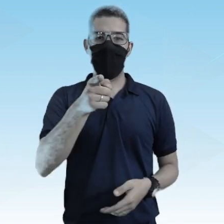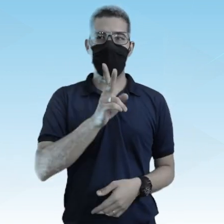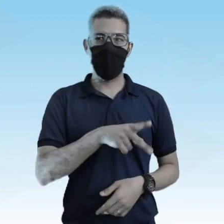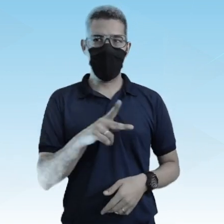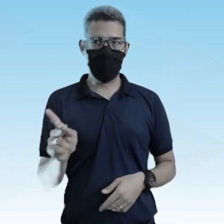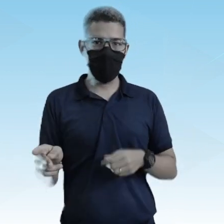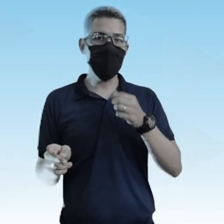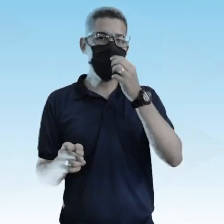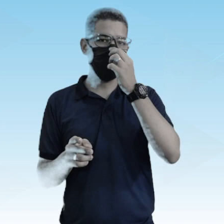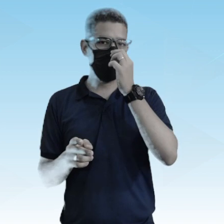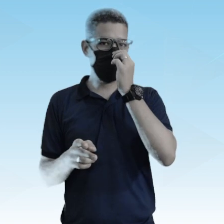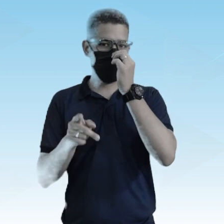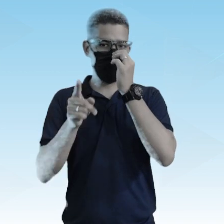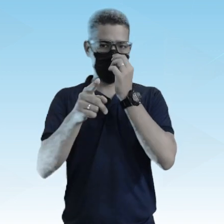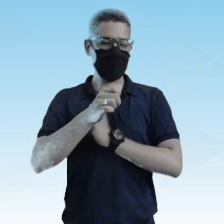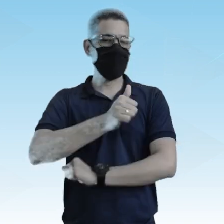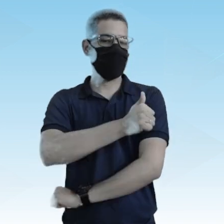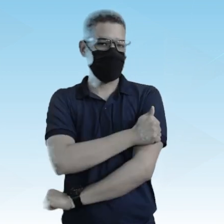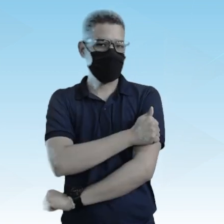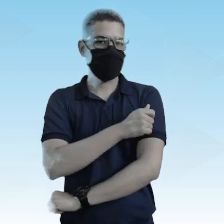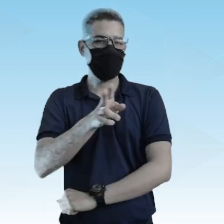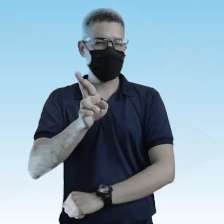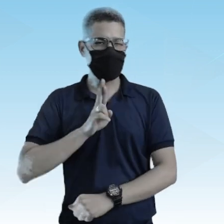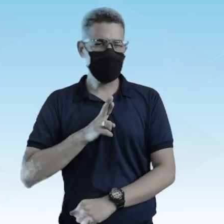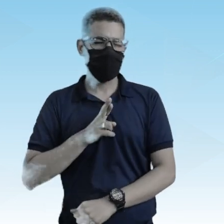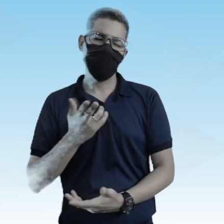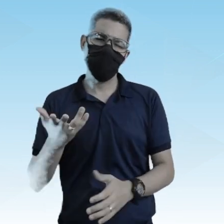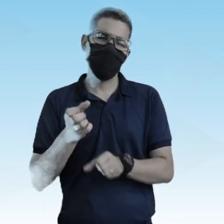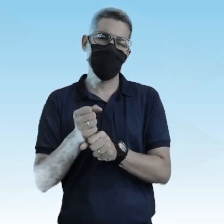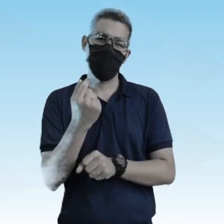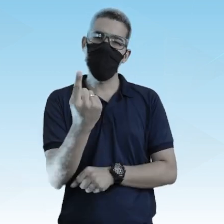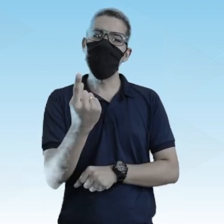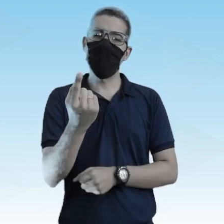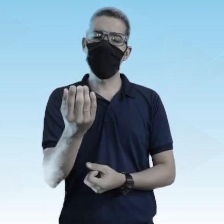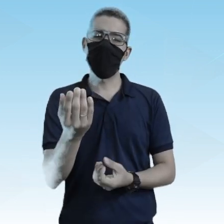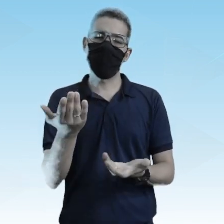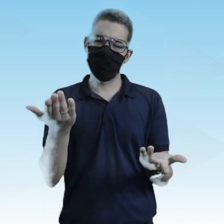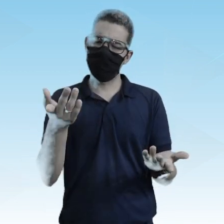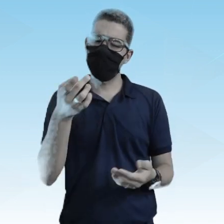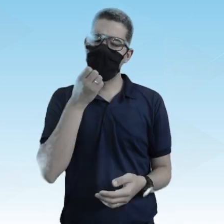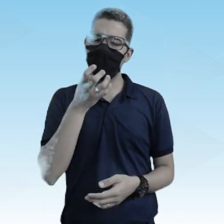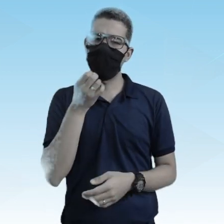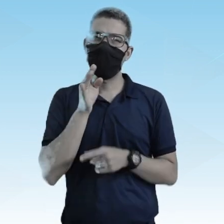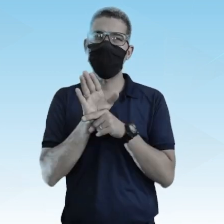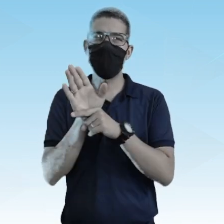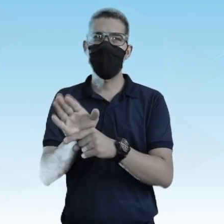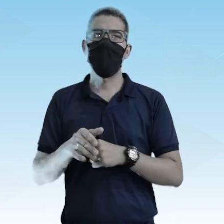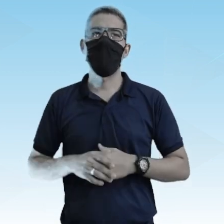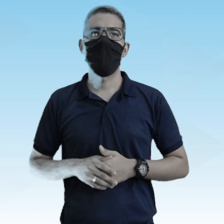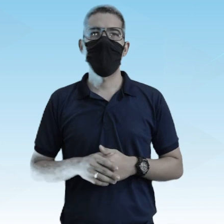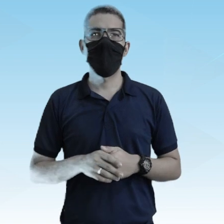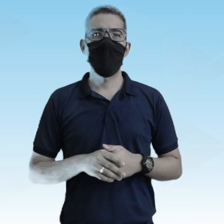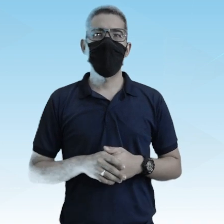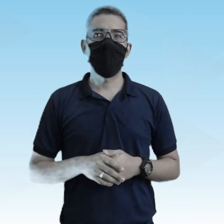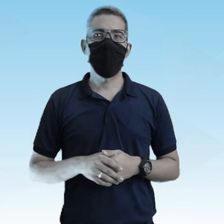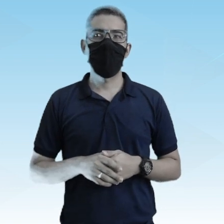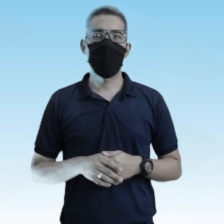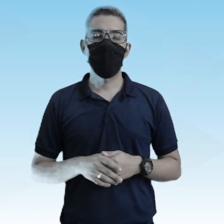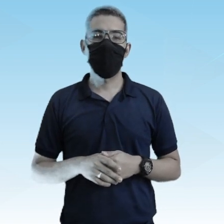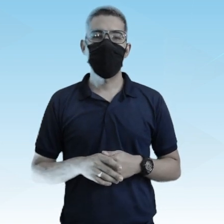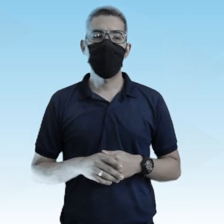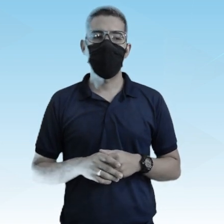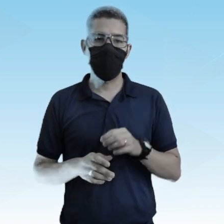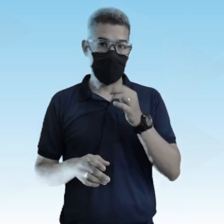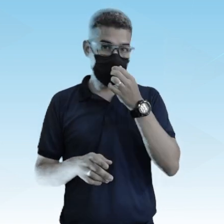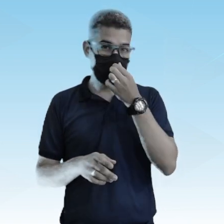pro teu aluno e se ele responder, claro, né? Dá um pontinho para ele que ele merece, viu? Não tem como deixar de fora, não. Você não vai ficar sem